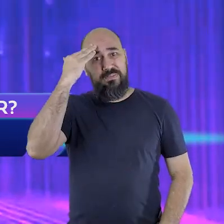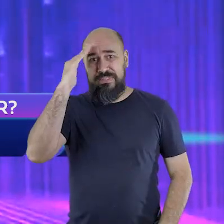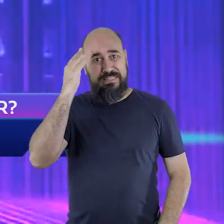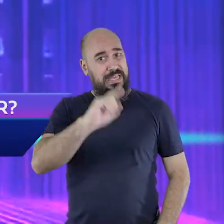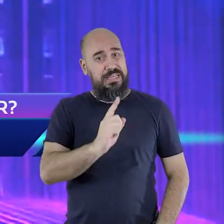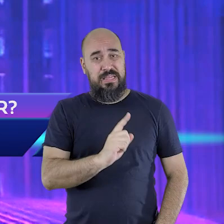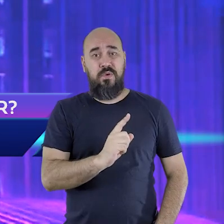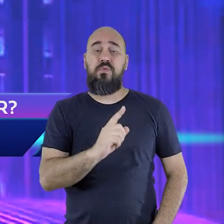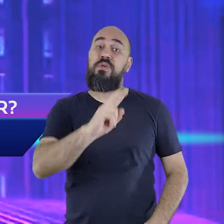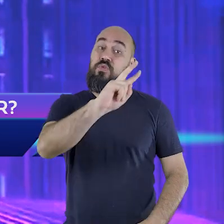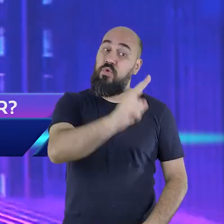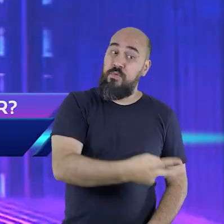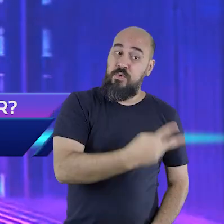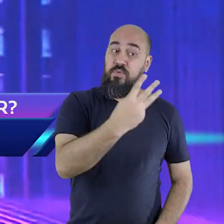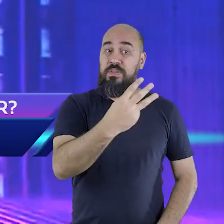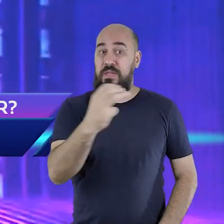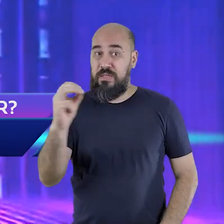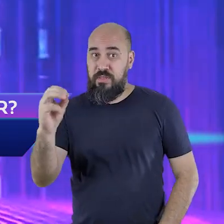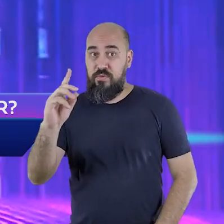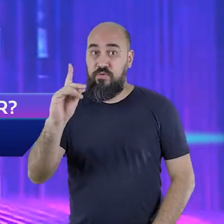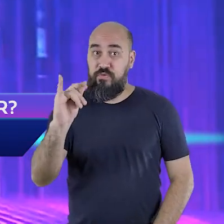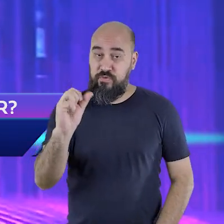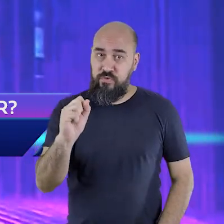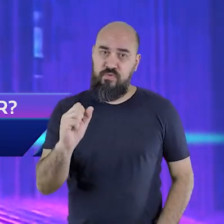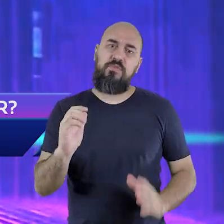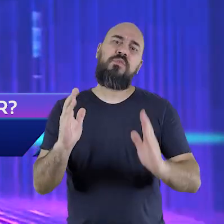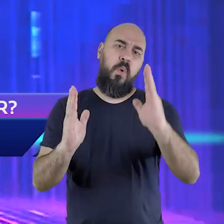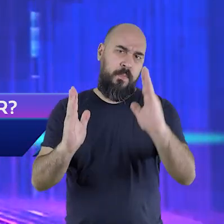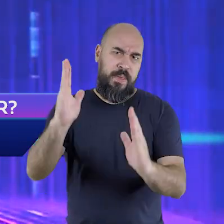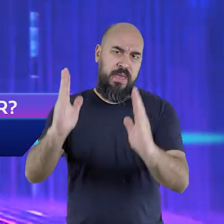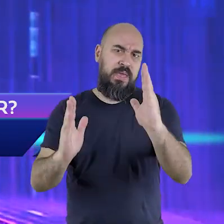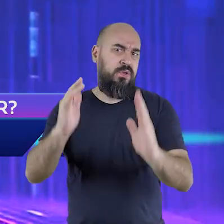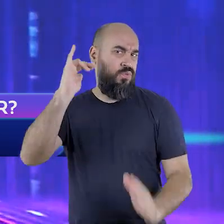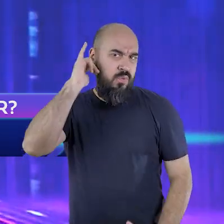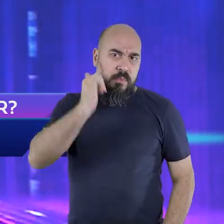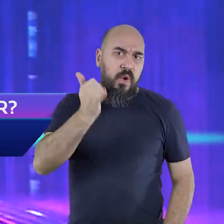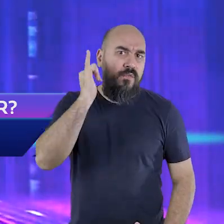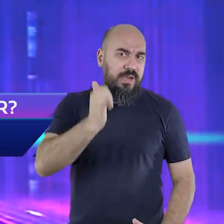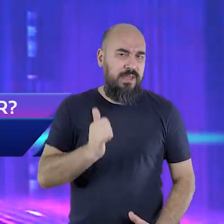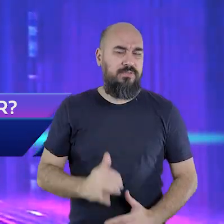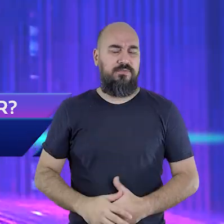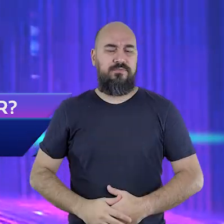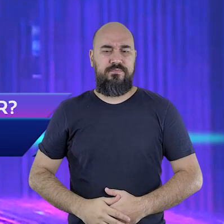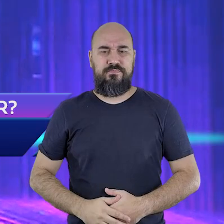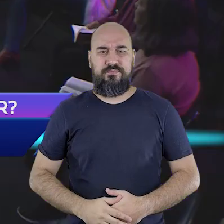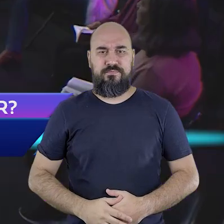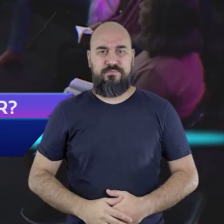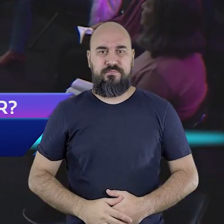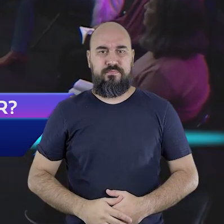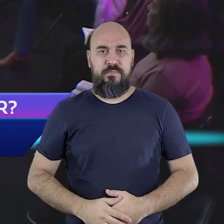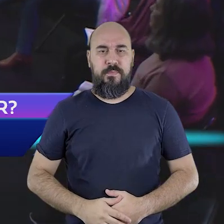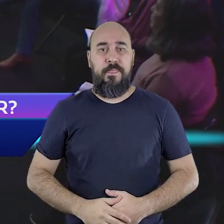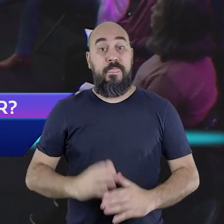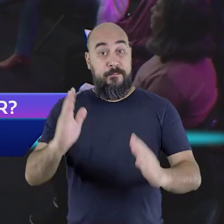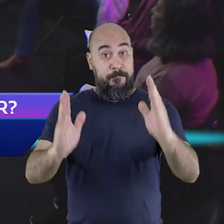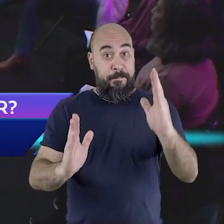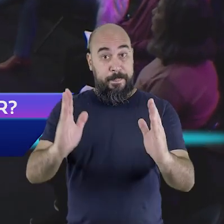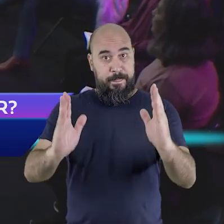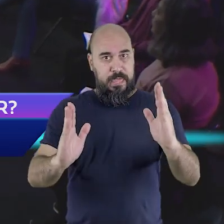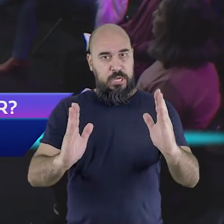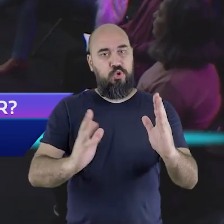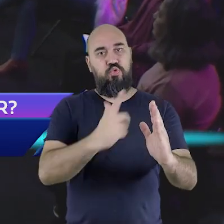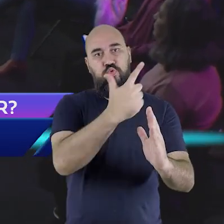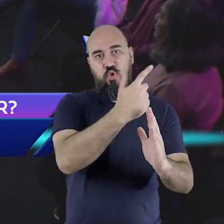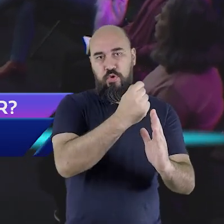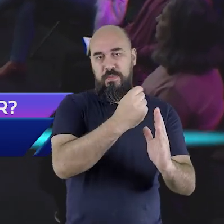os 2.300 dias, que para nós é um período profético. Este tempo